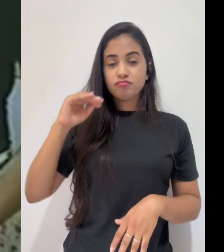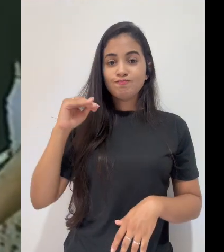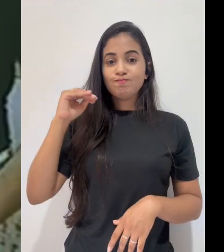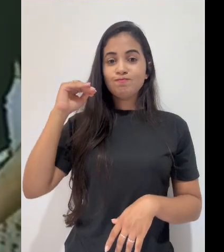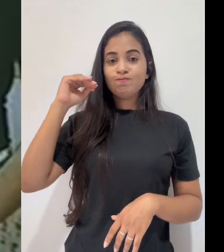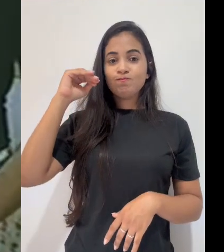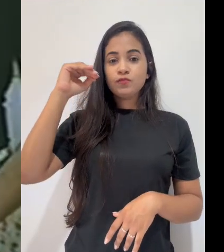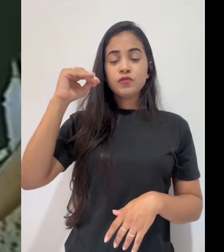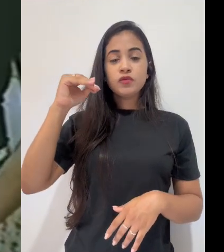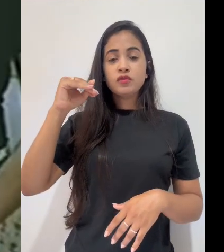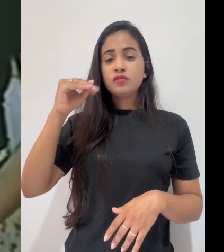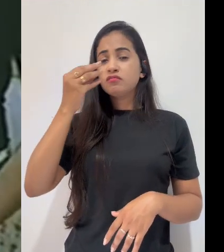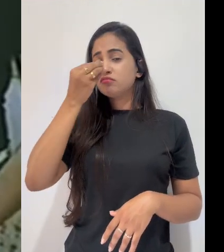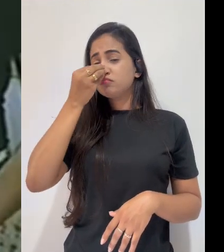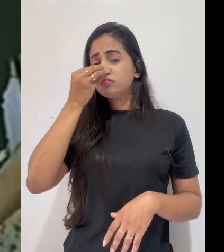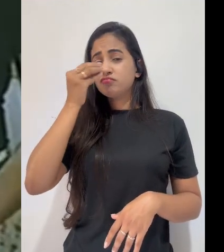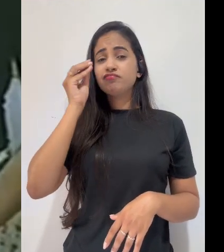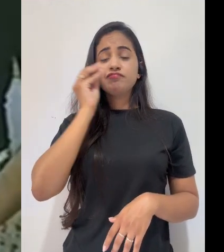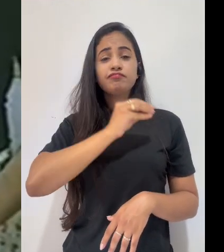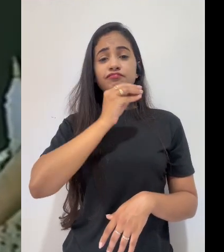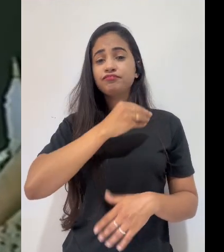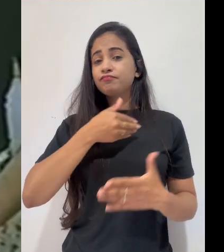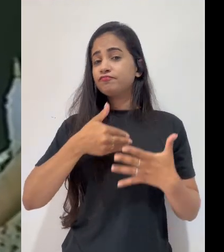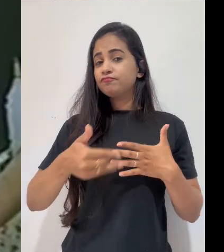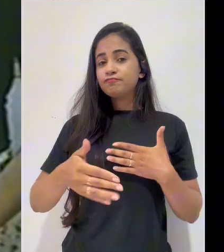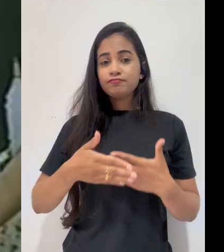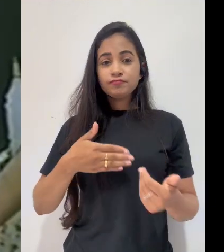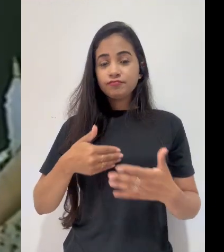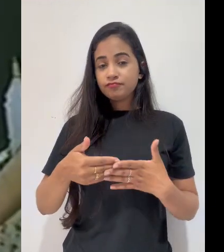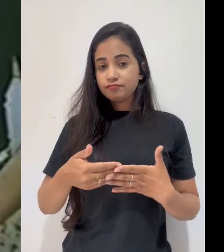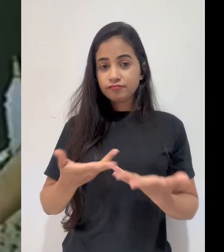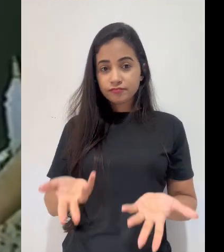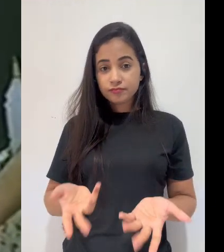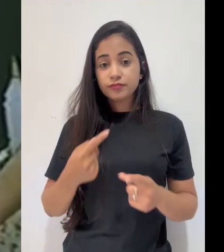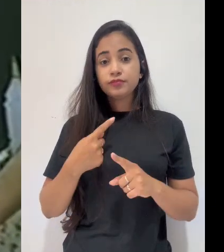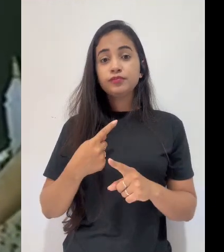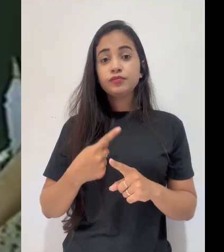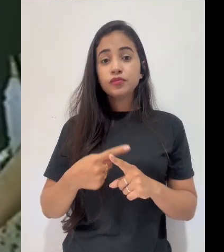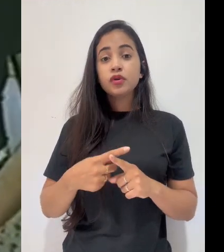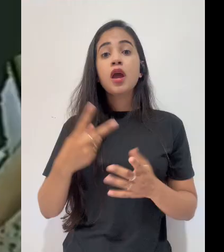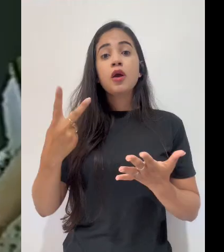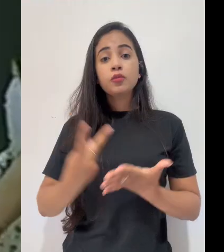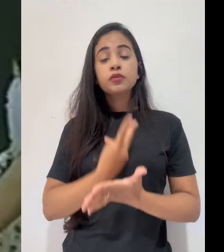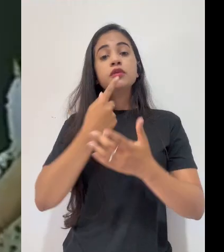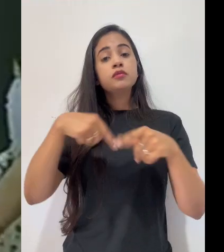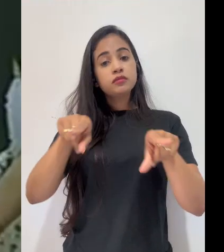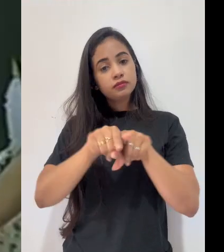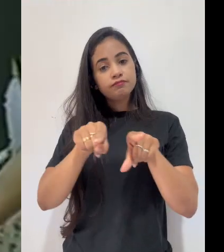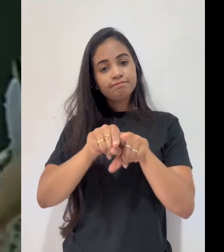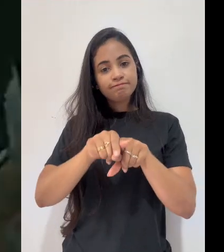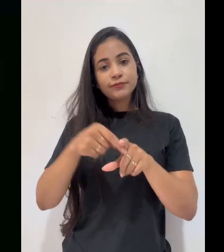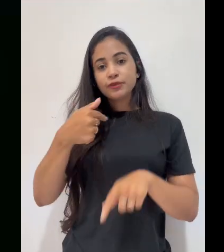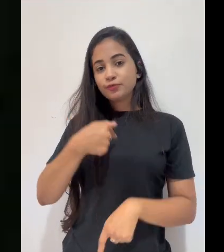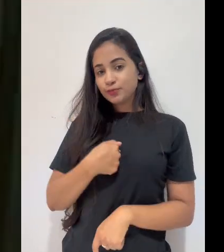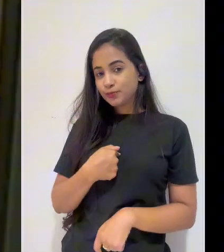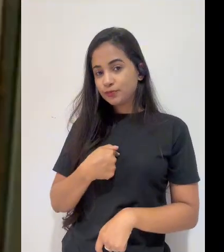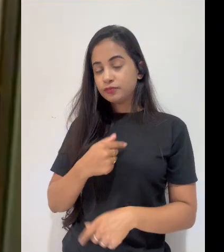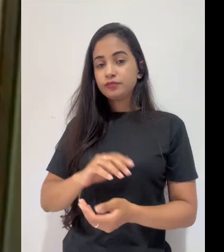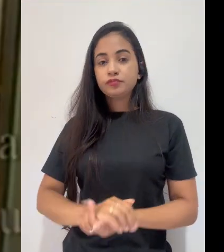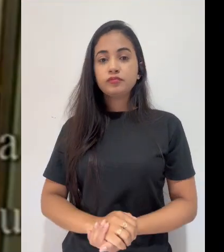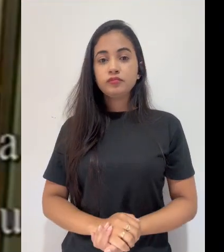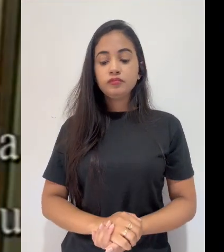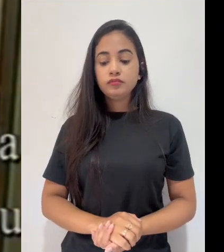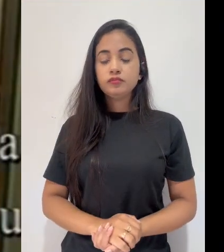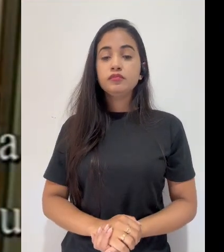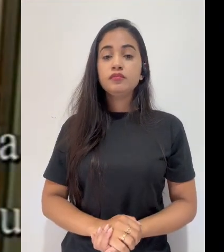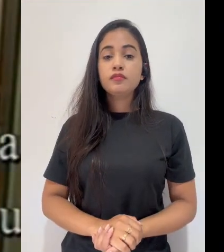atropelar outra pessoa ou magoar outra pessoa, fariam, porque isso ocorreu comigo. A